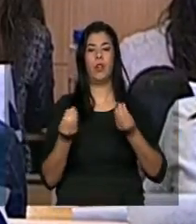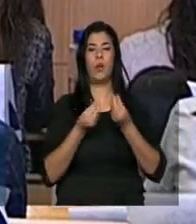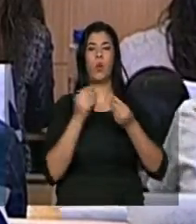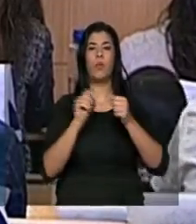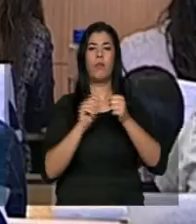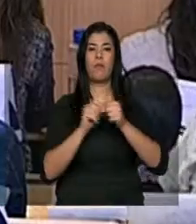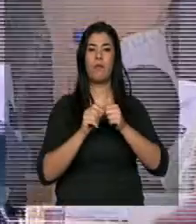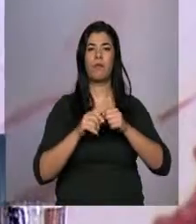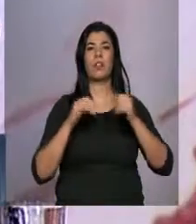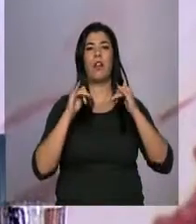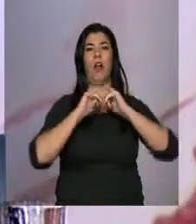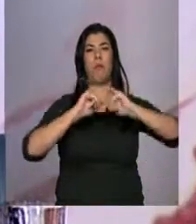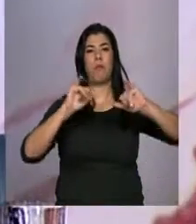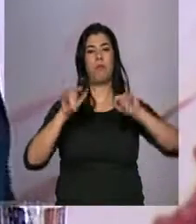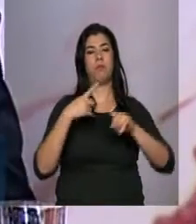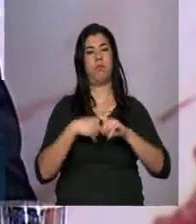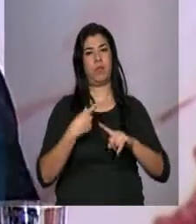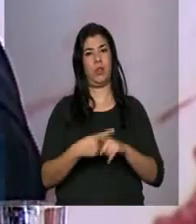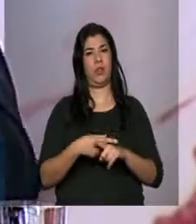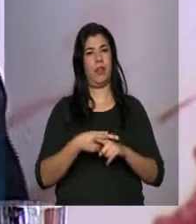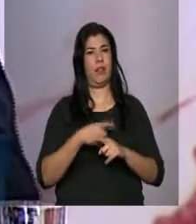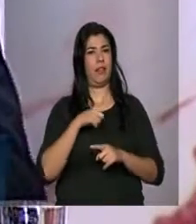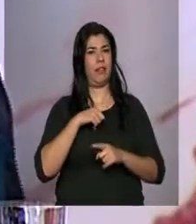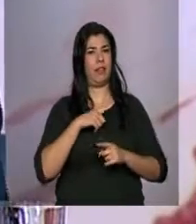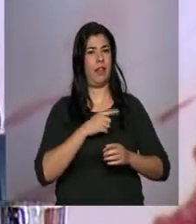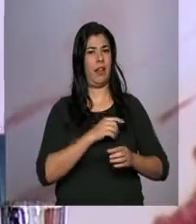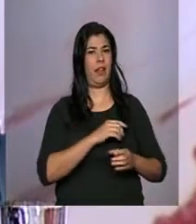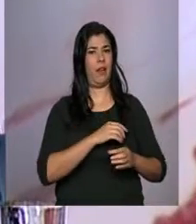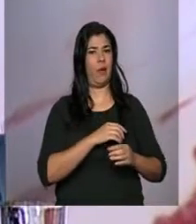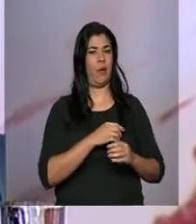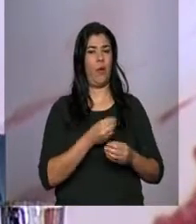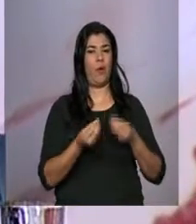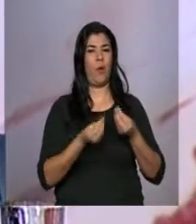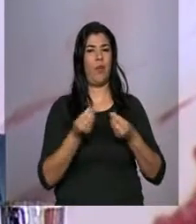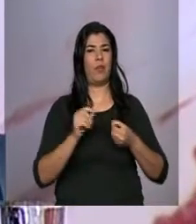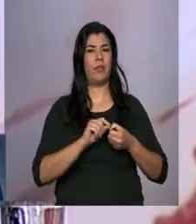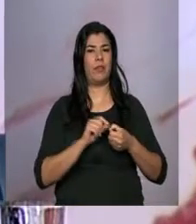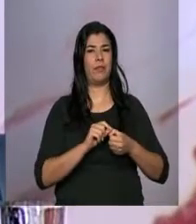do aleitamento materno, porque não é só o banco de leite, é todo o processo de promoção,